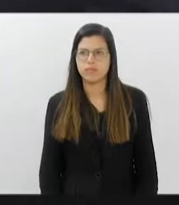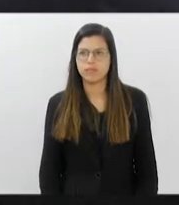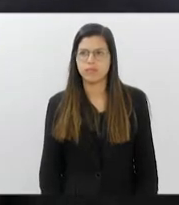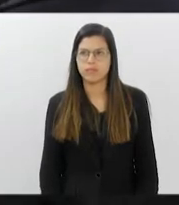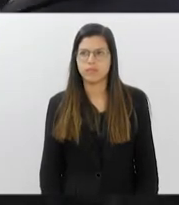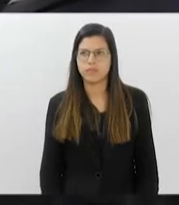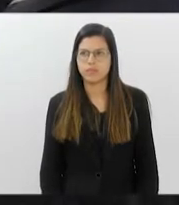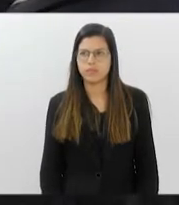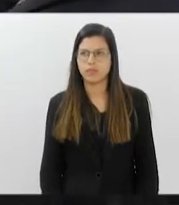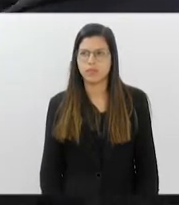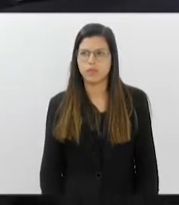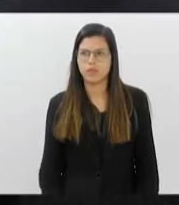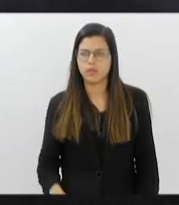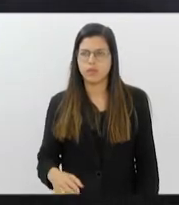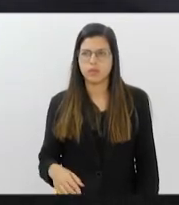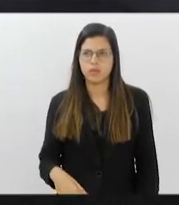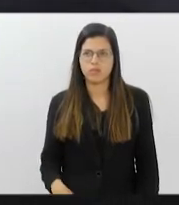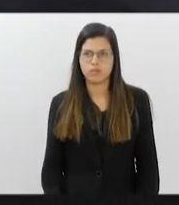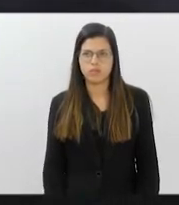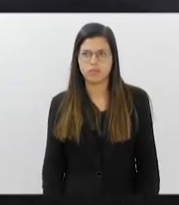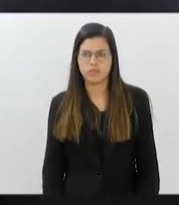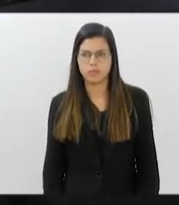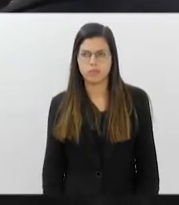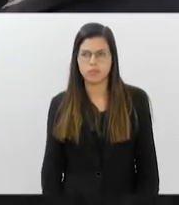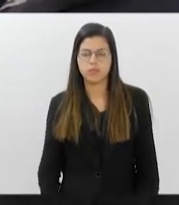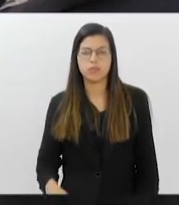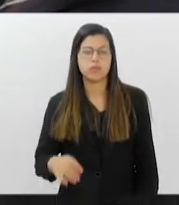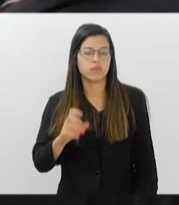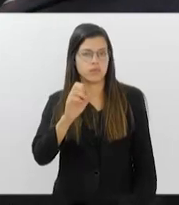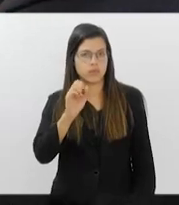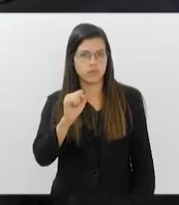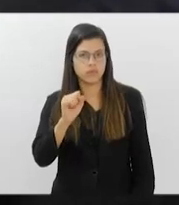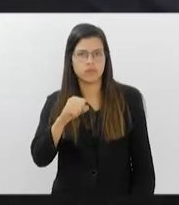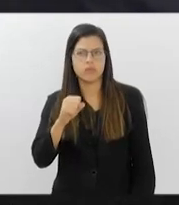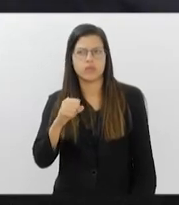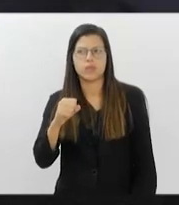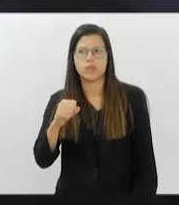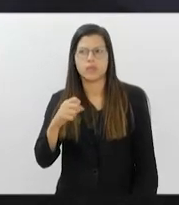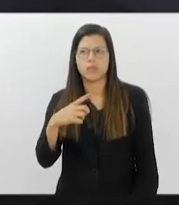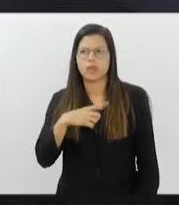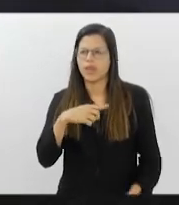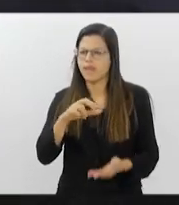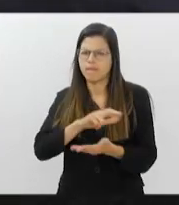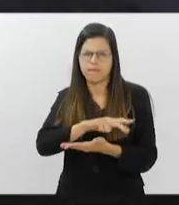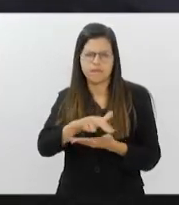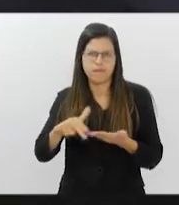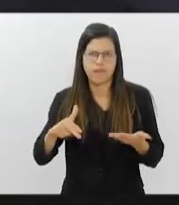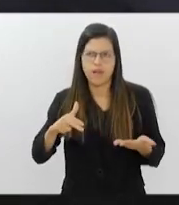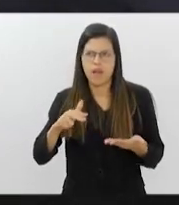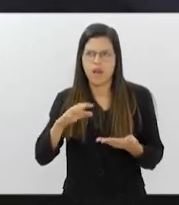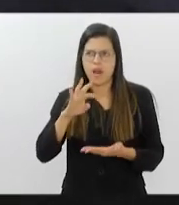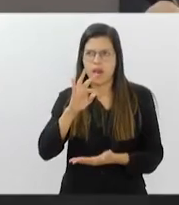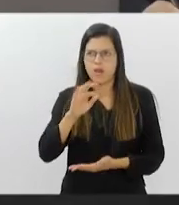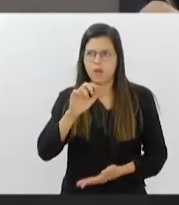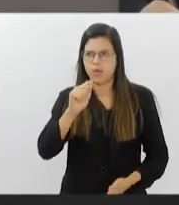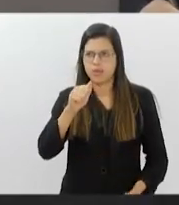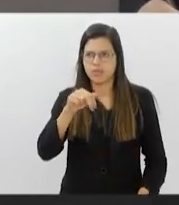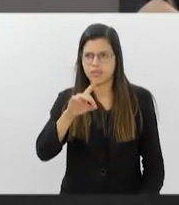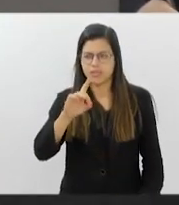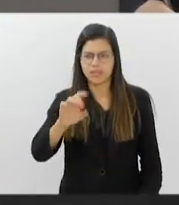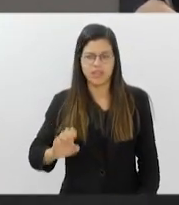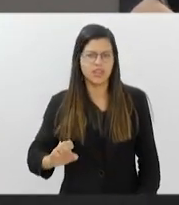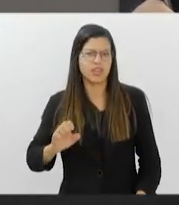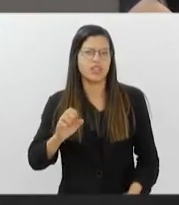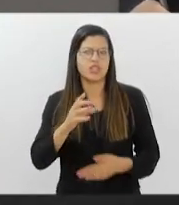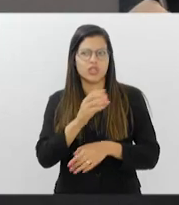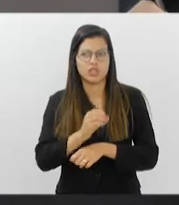estadual com a eleição do Andrezinho Siciliano. Sim, mas aí são muitos. Tante, doutor Serginho,